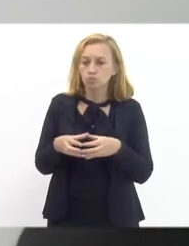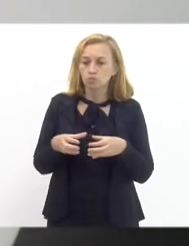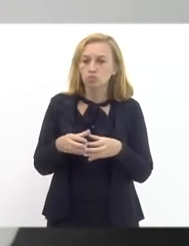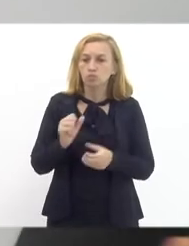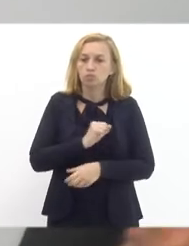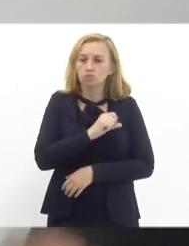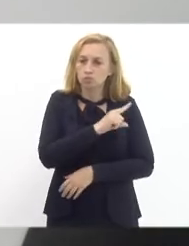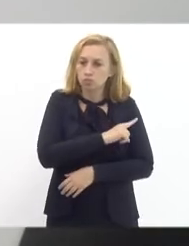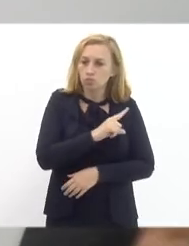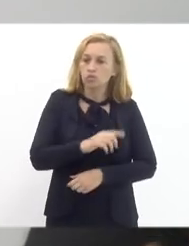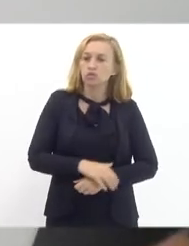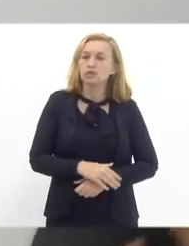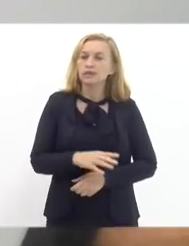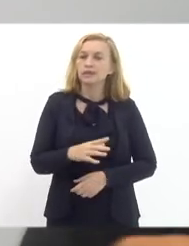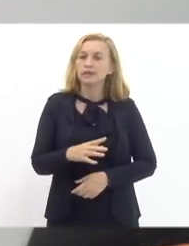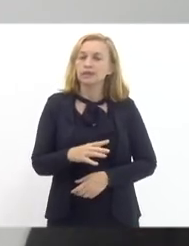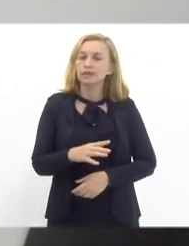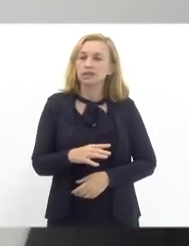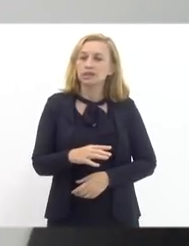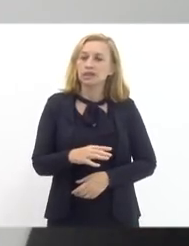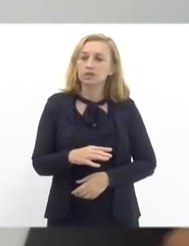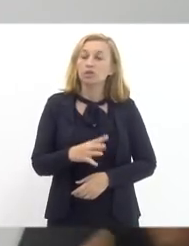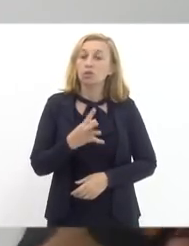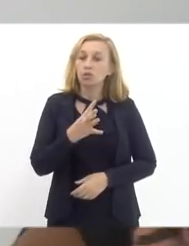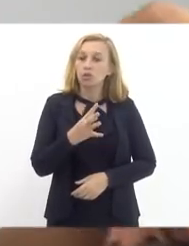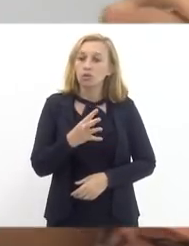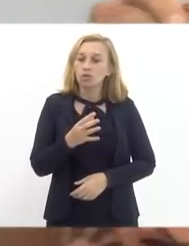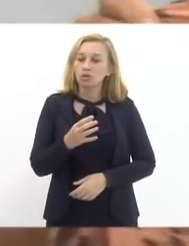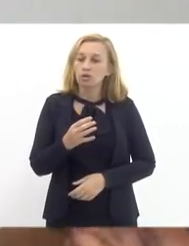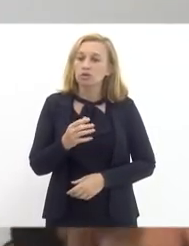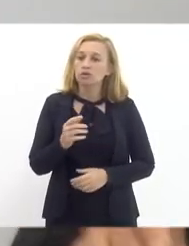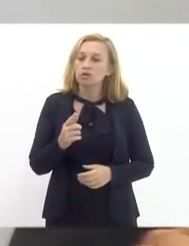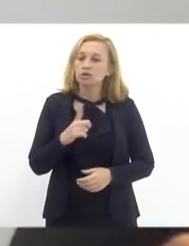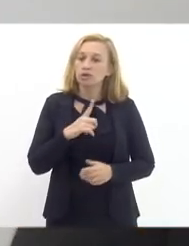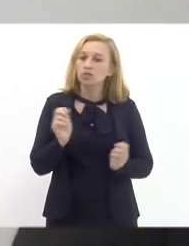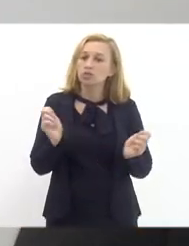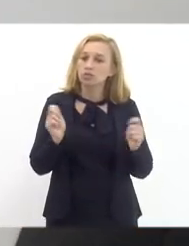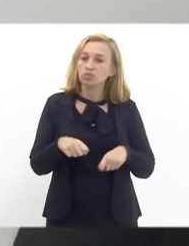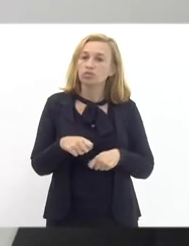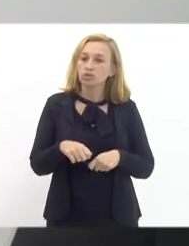Gonçalo identifica naquele espaço um potencial